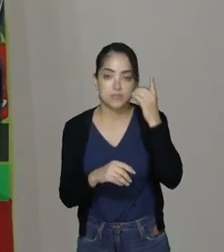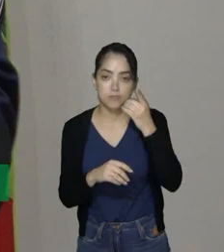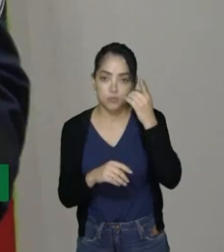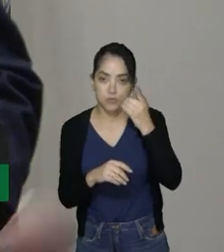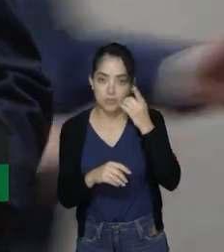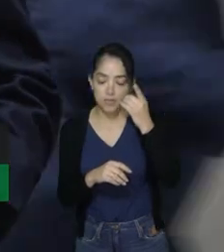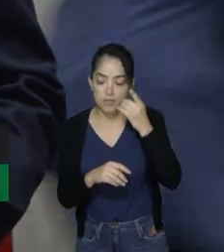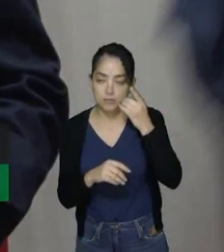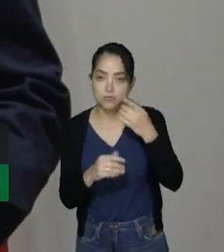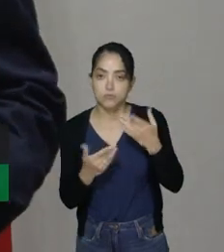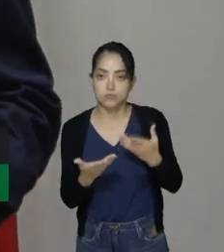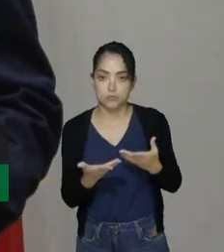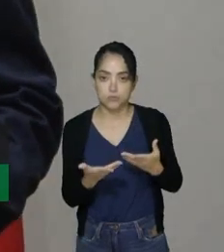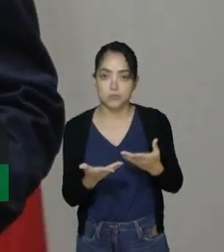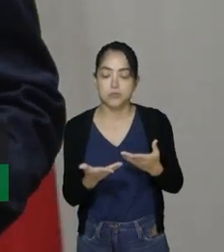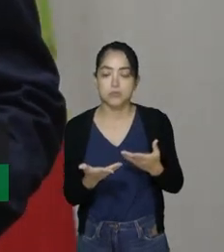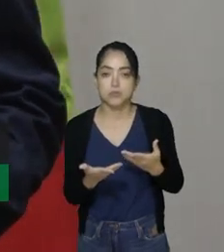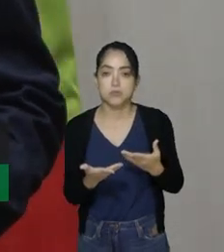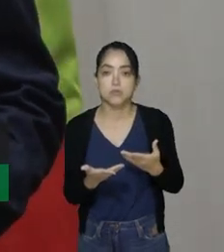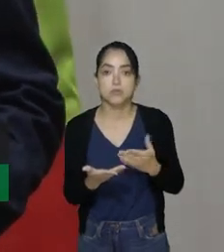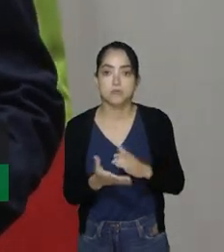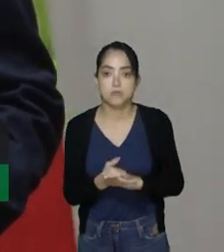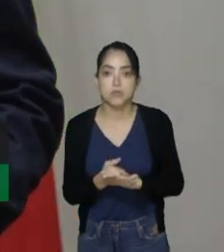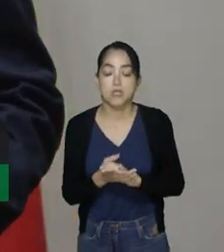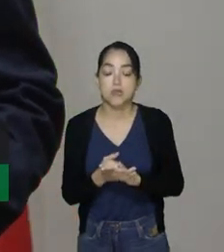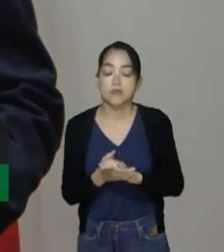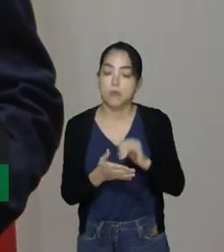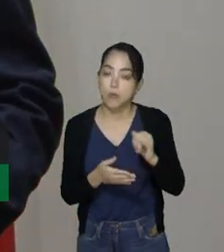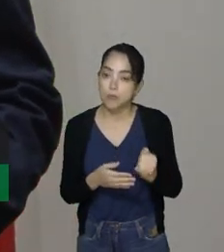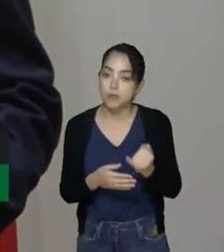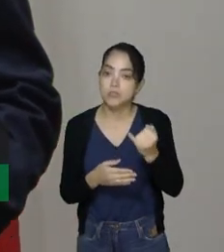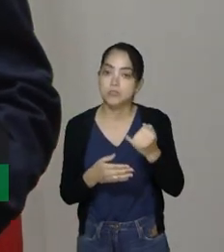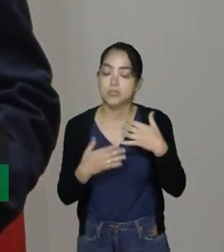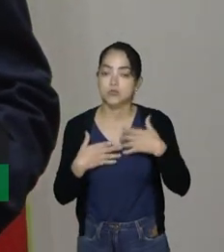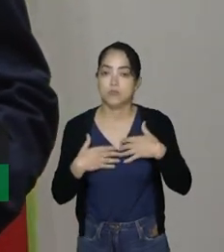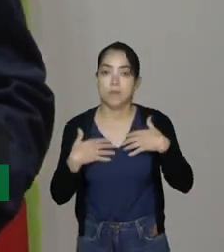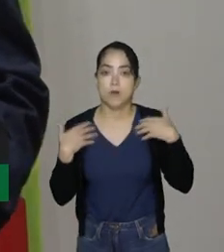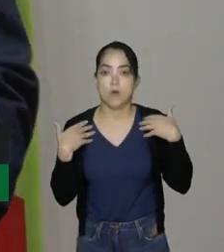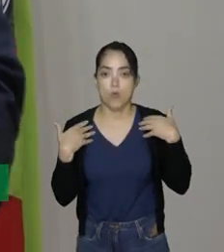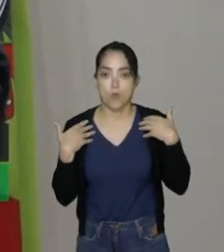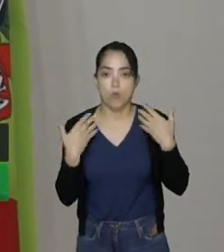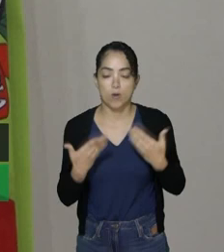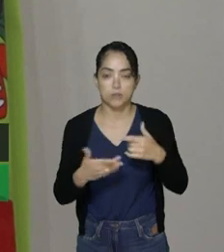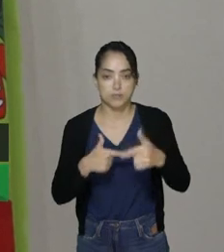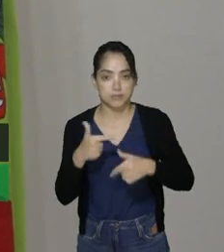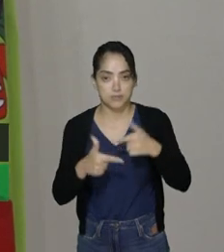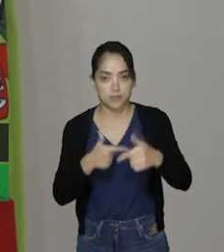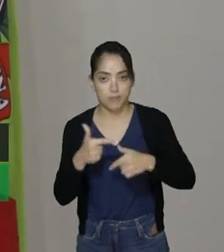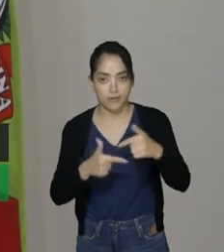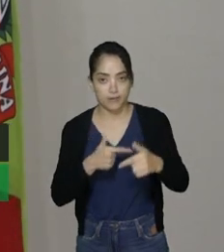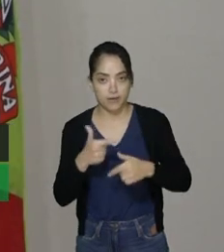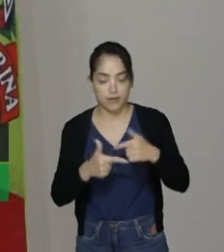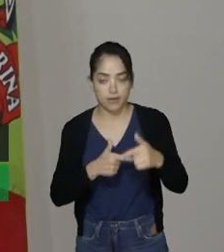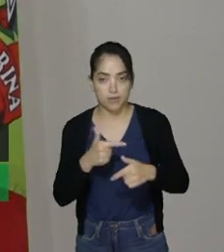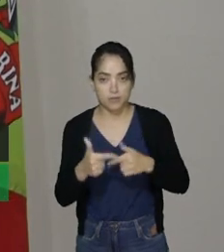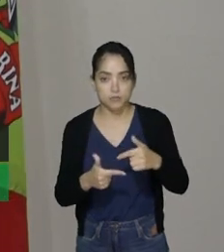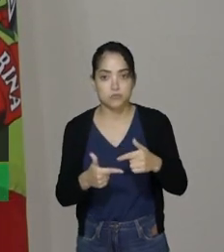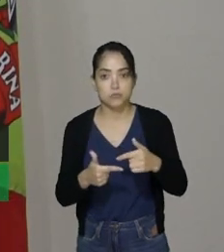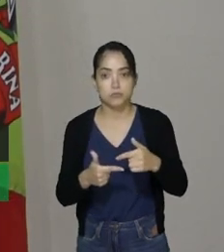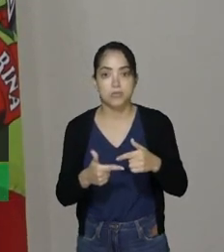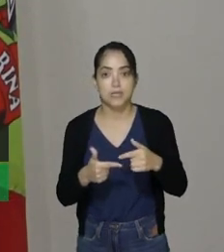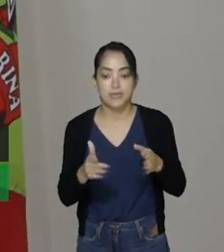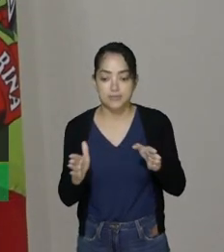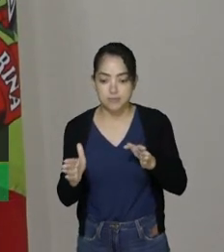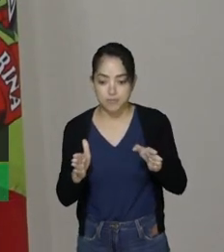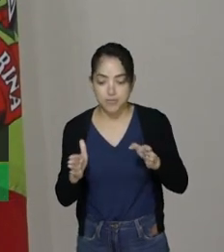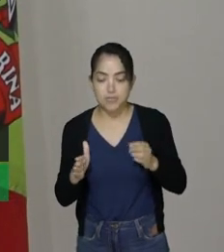foi uma grande oportunidade, uma honra ter trabalhado esses últimos 4 anos